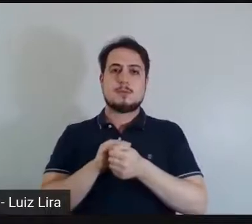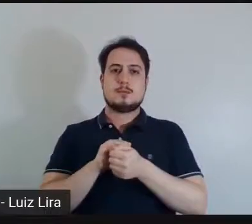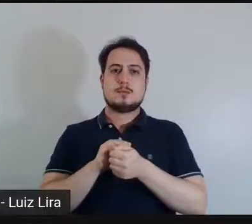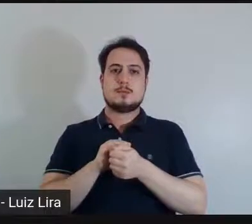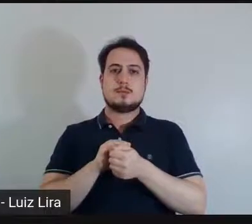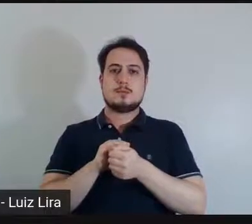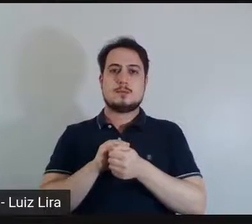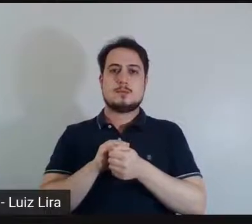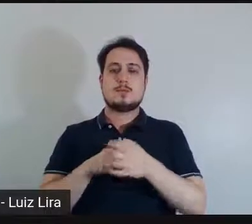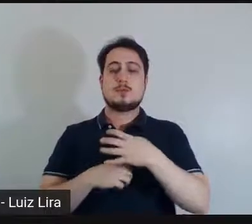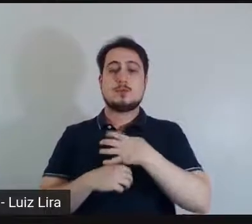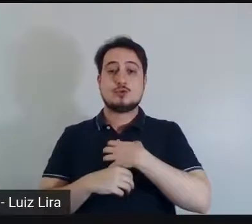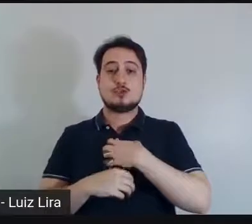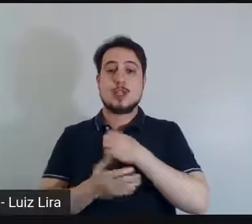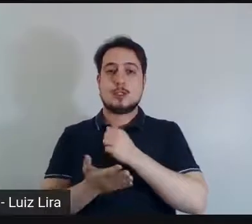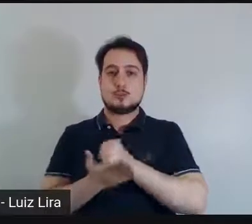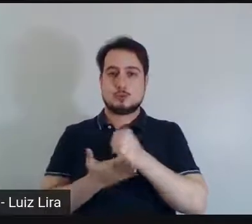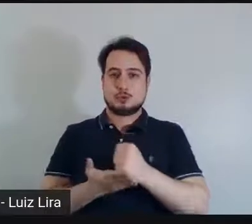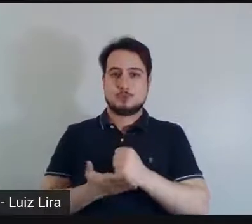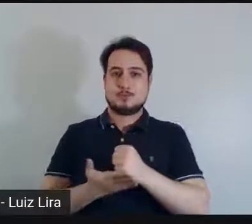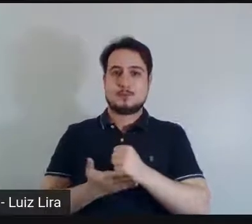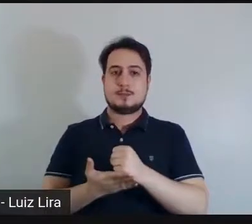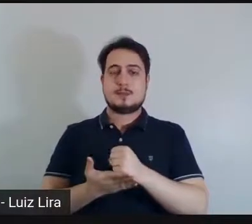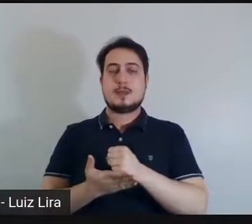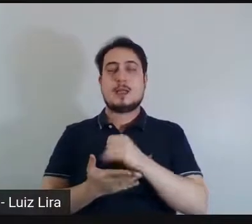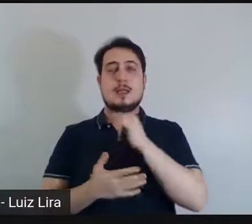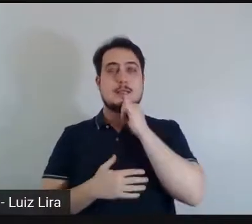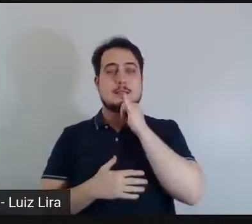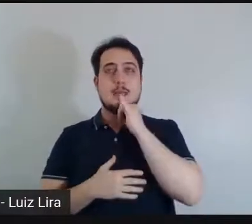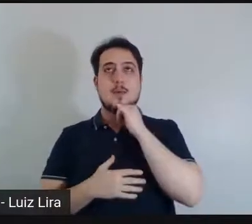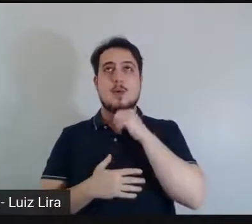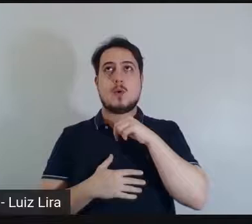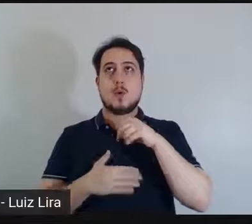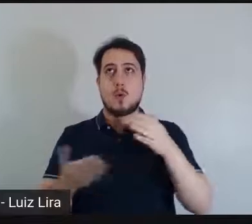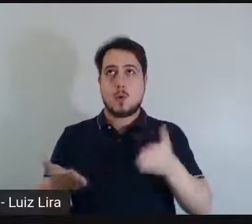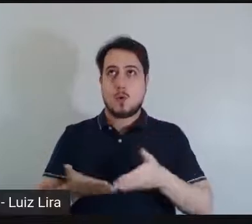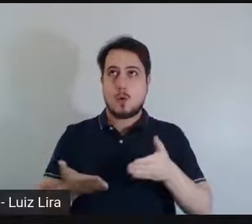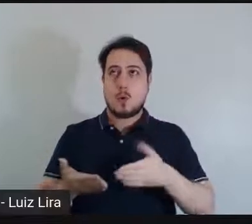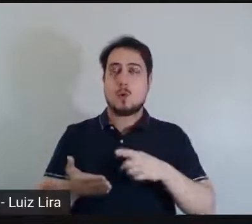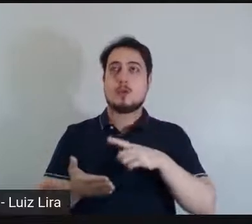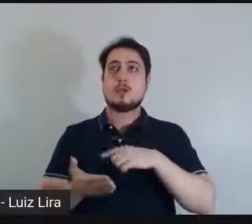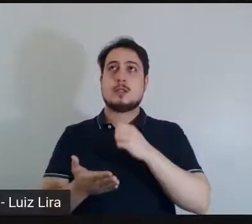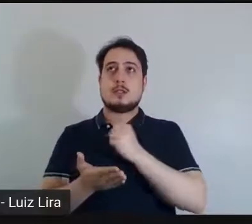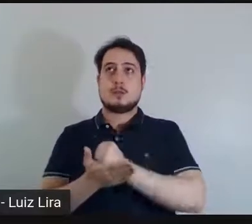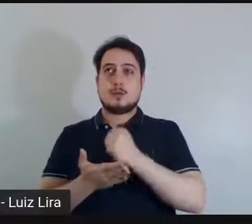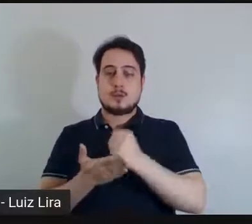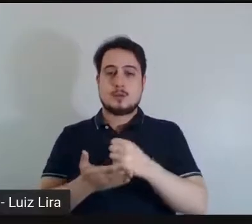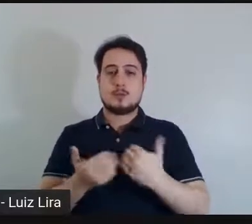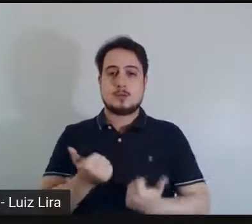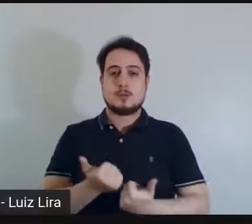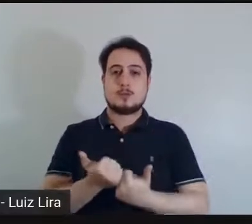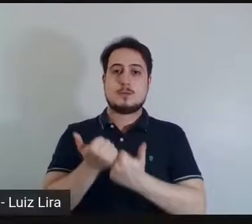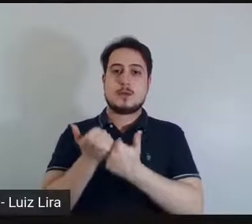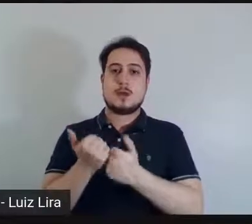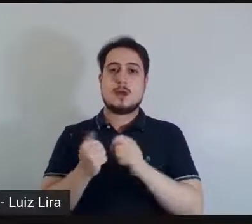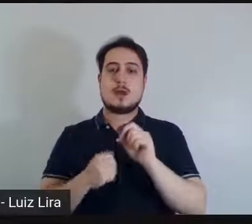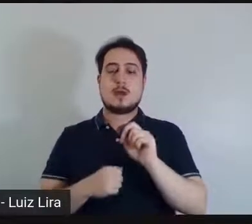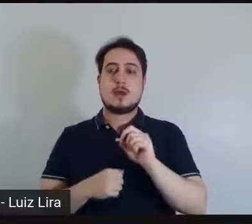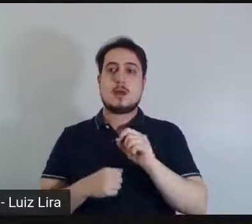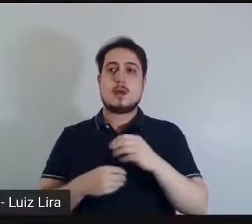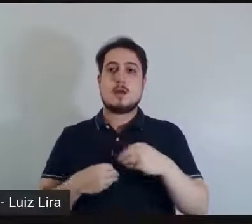da forma de contratar. Então, pode ser que eu tenha hoje um contrato de apoio administrativo, que ele era